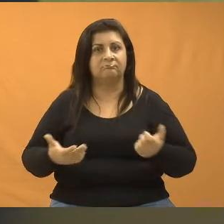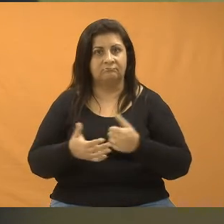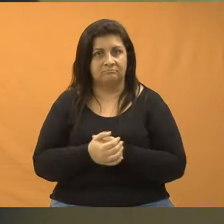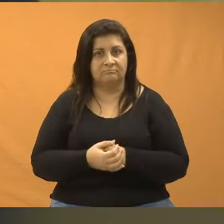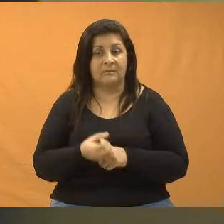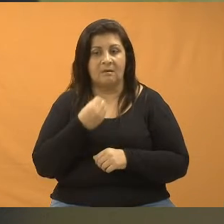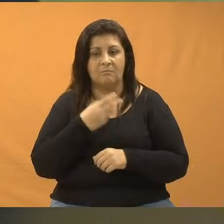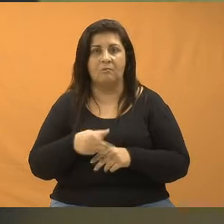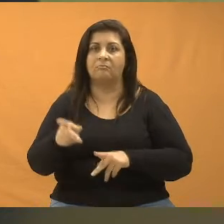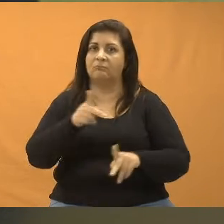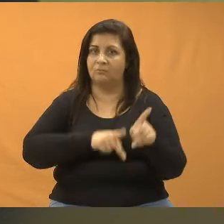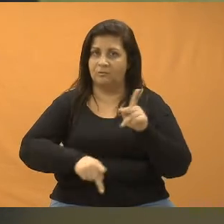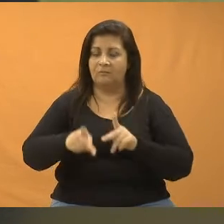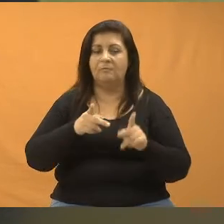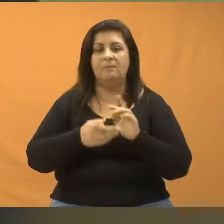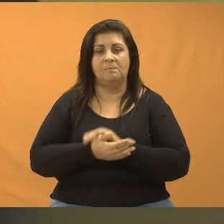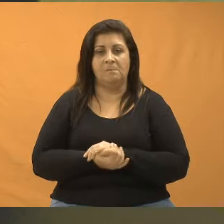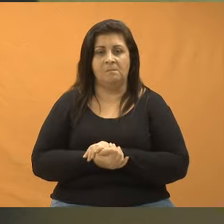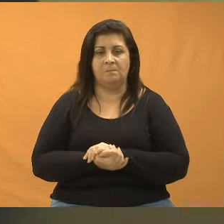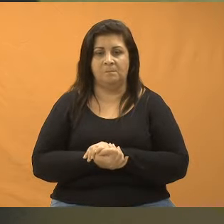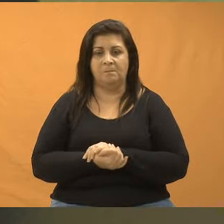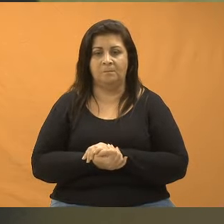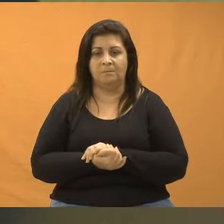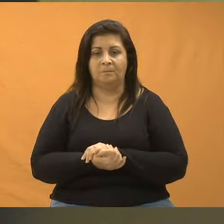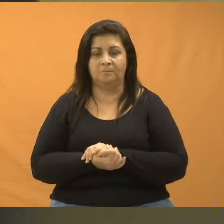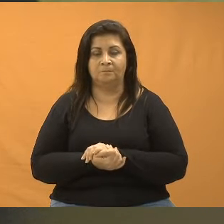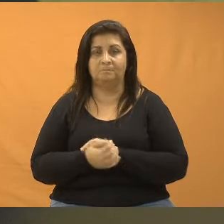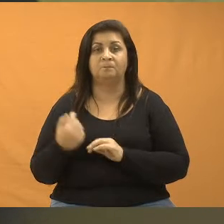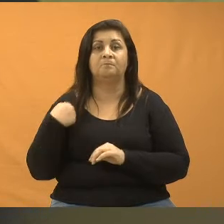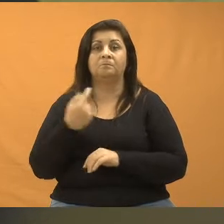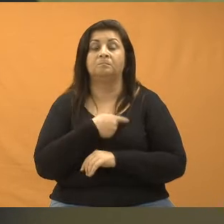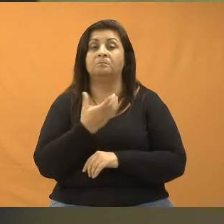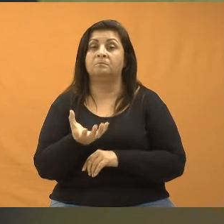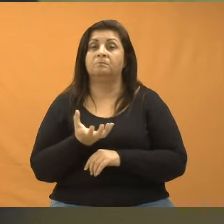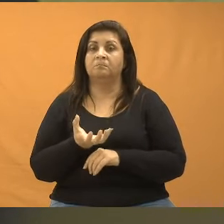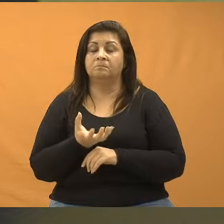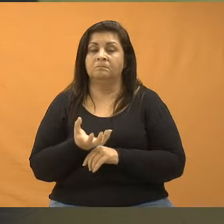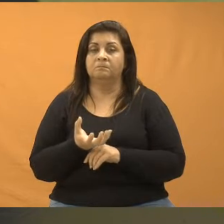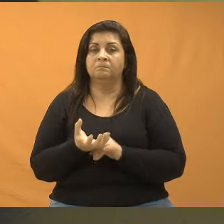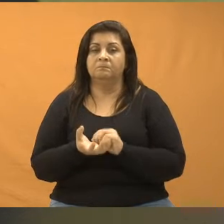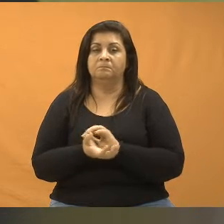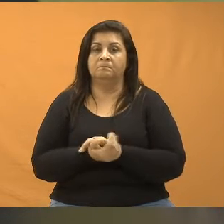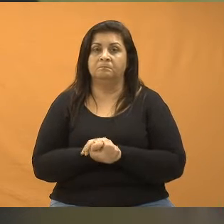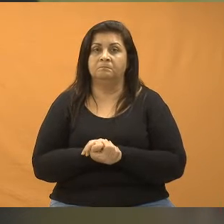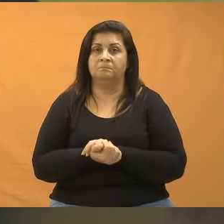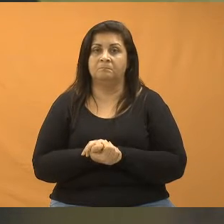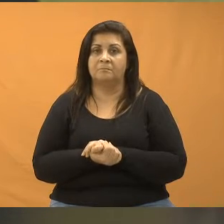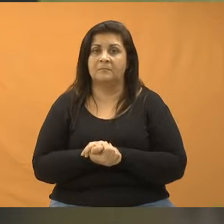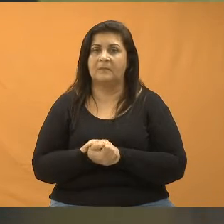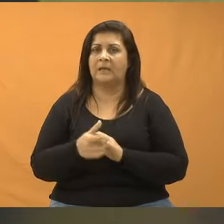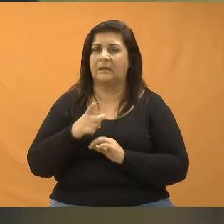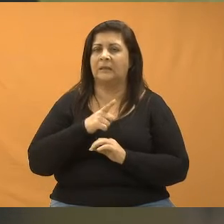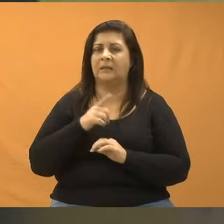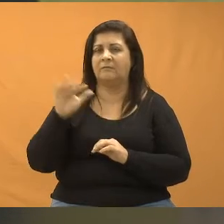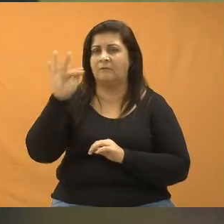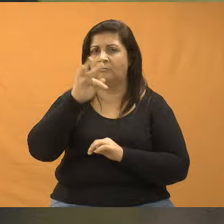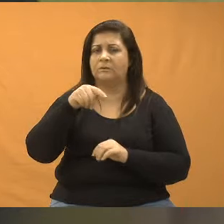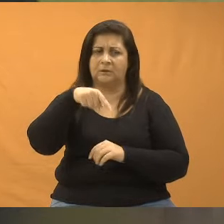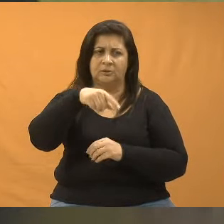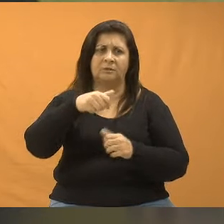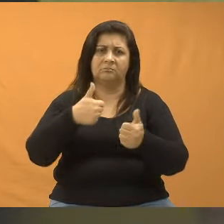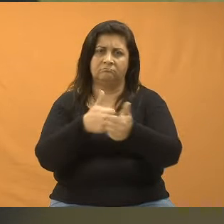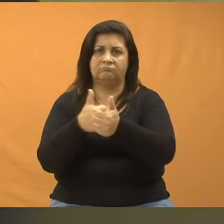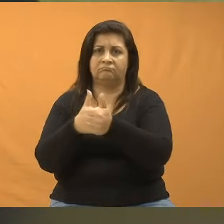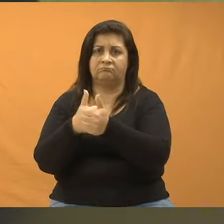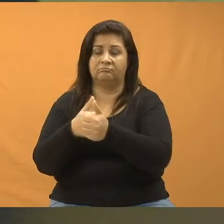munícipe jacareiense, que é essa a nossa intenção. Então, a gente quer trazer, né, a gente tem algumas faculdades de medicina na região, a gente